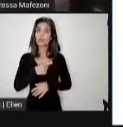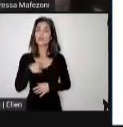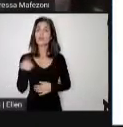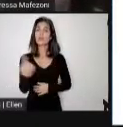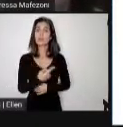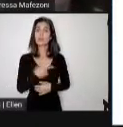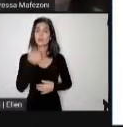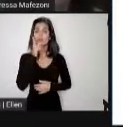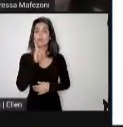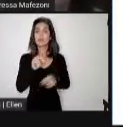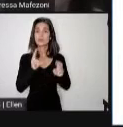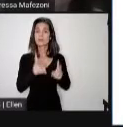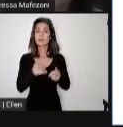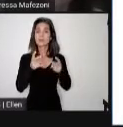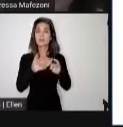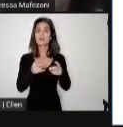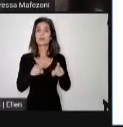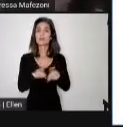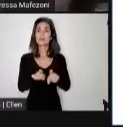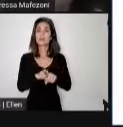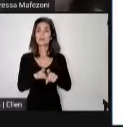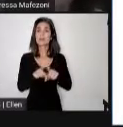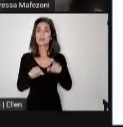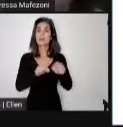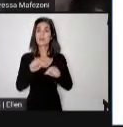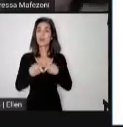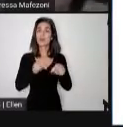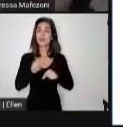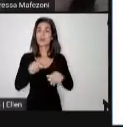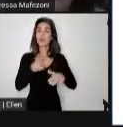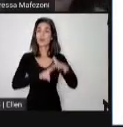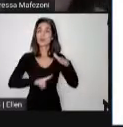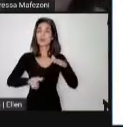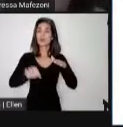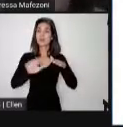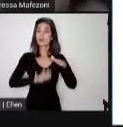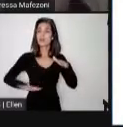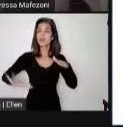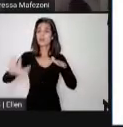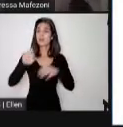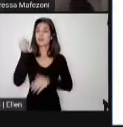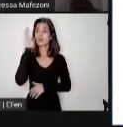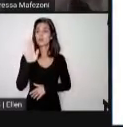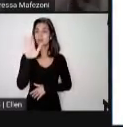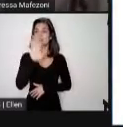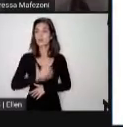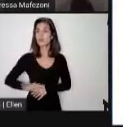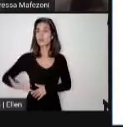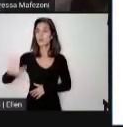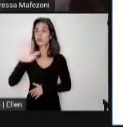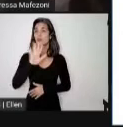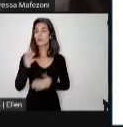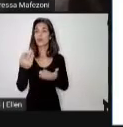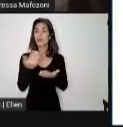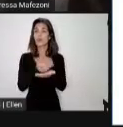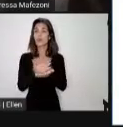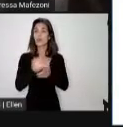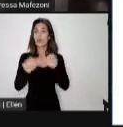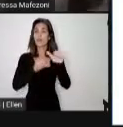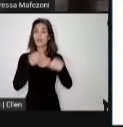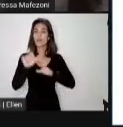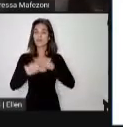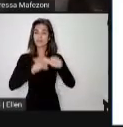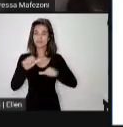o país, as universidades foram modificando esses currículos. Então, nós tivemos aí